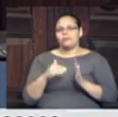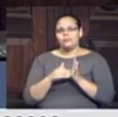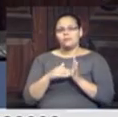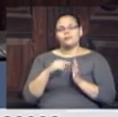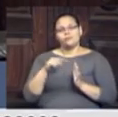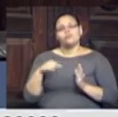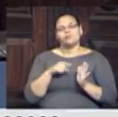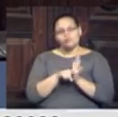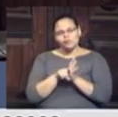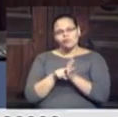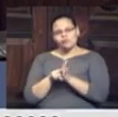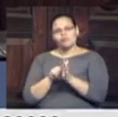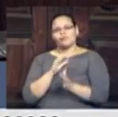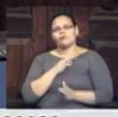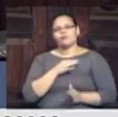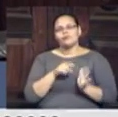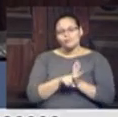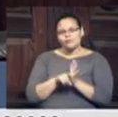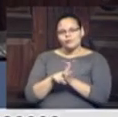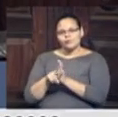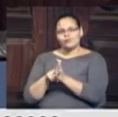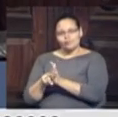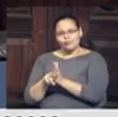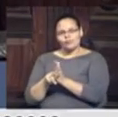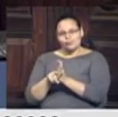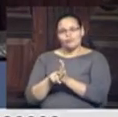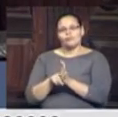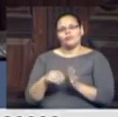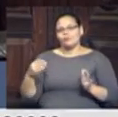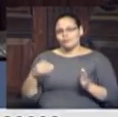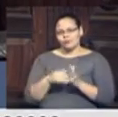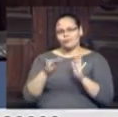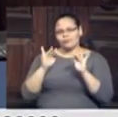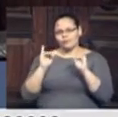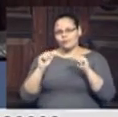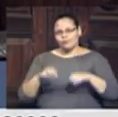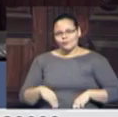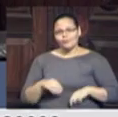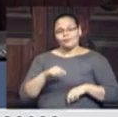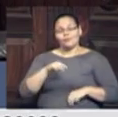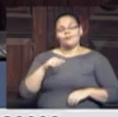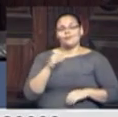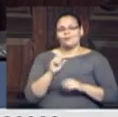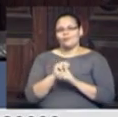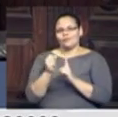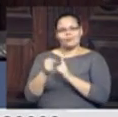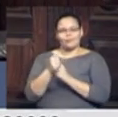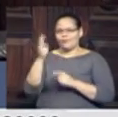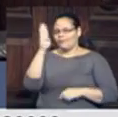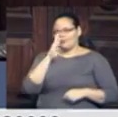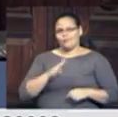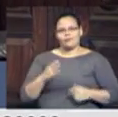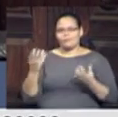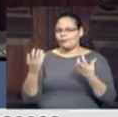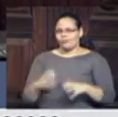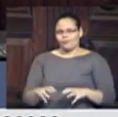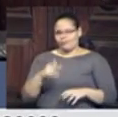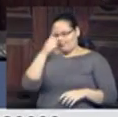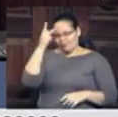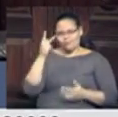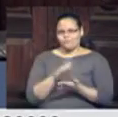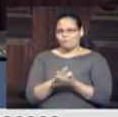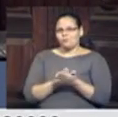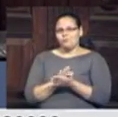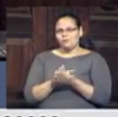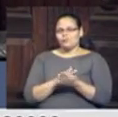que as investigações, ora em curso, sejam levadas até o final. E a sociedade brasileira não quer que ninguém